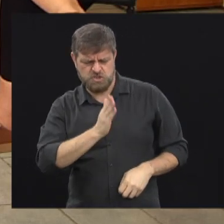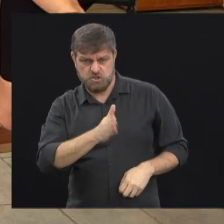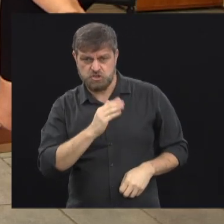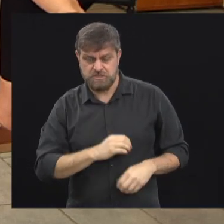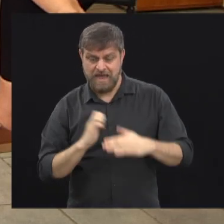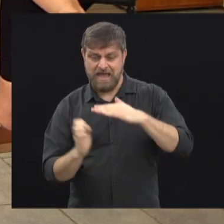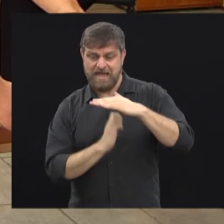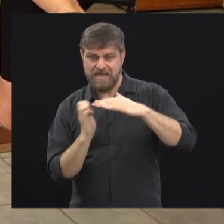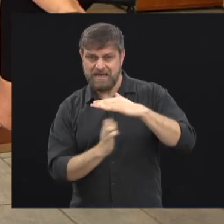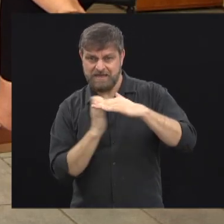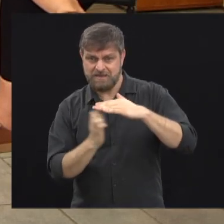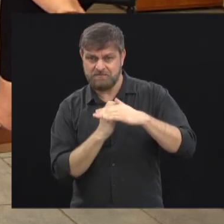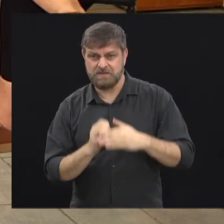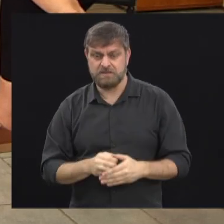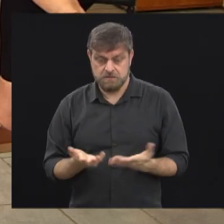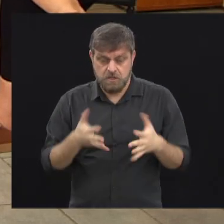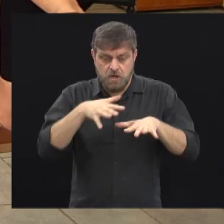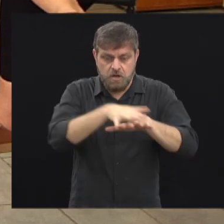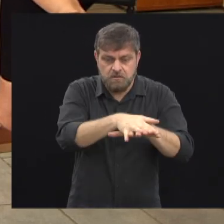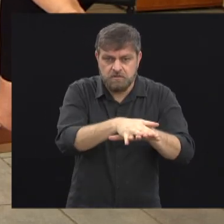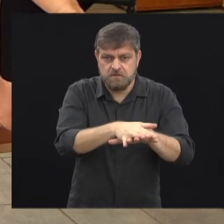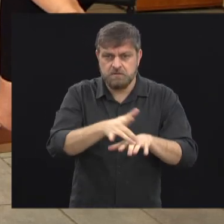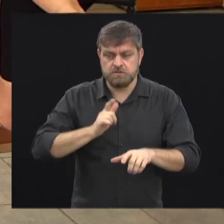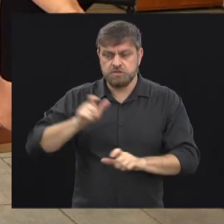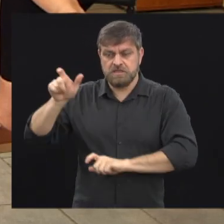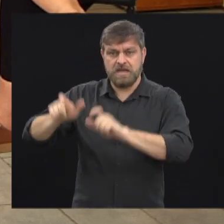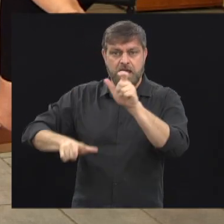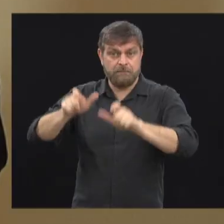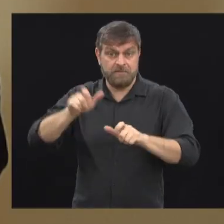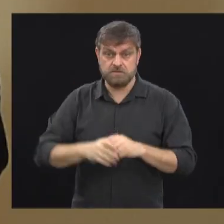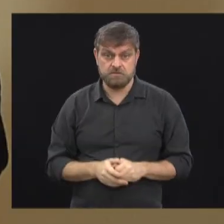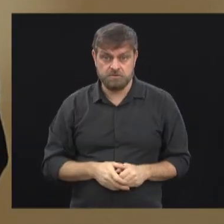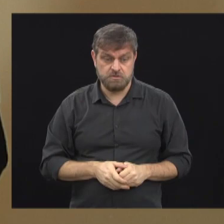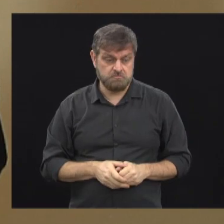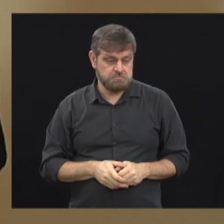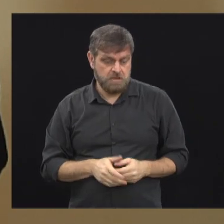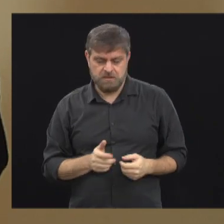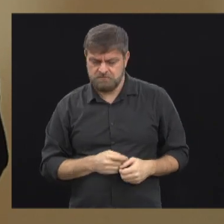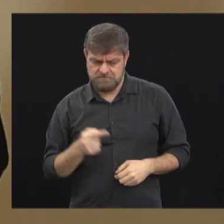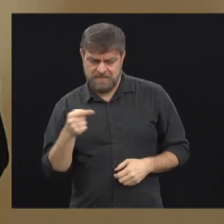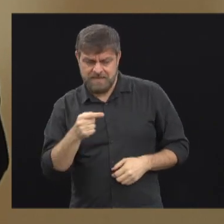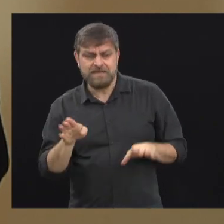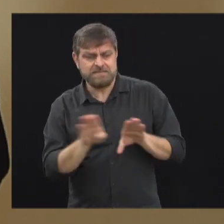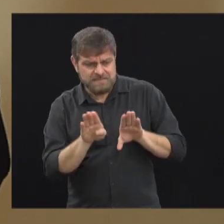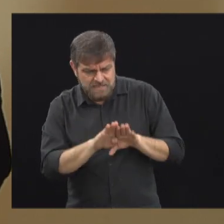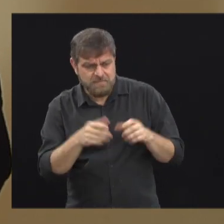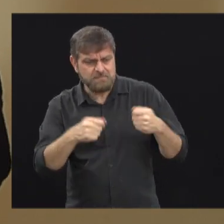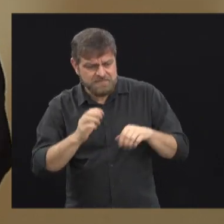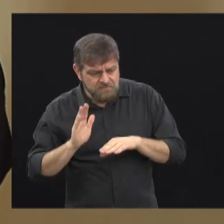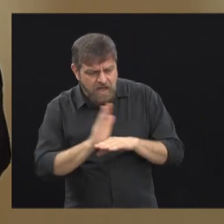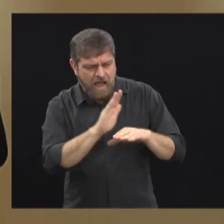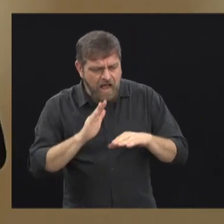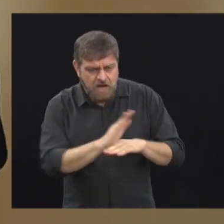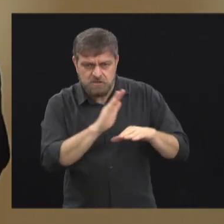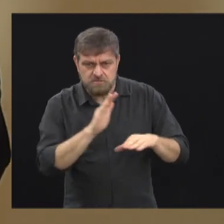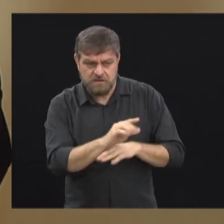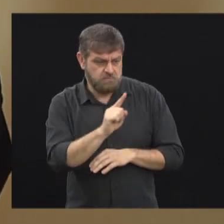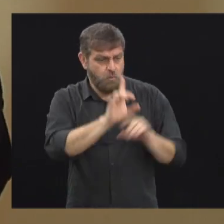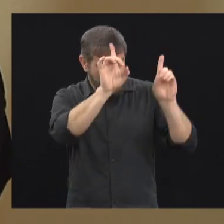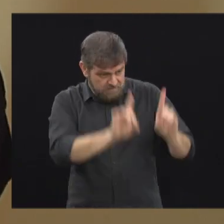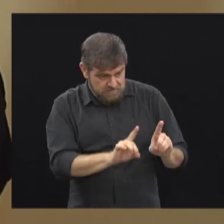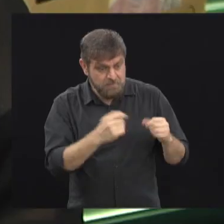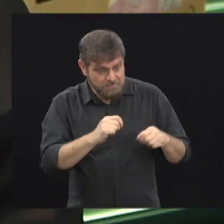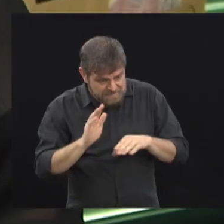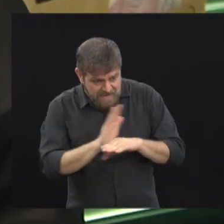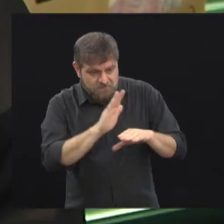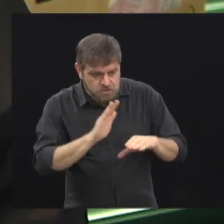algumas empresas inclusivos que tinham pessoas com e sem deficiência, e você vê que as necessidades são idênticas, não importa se tem ou não